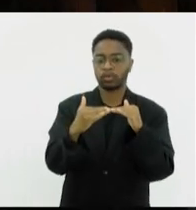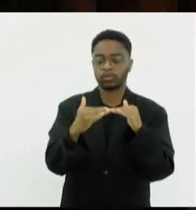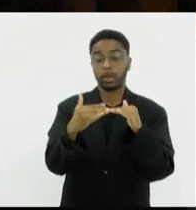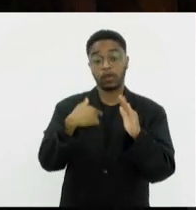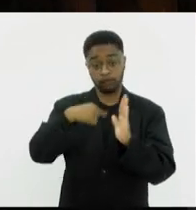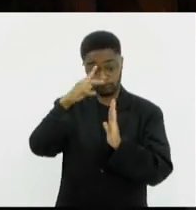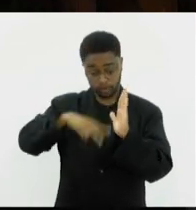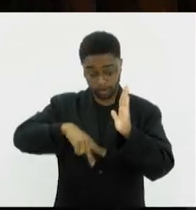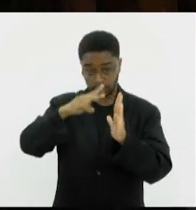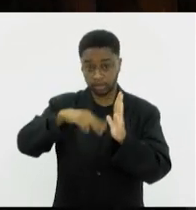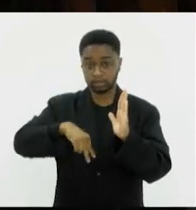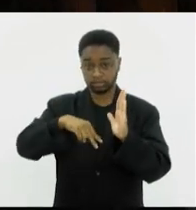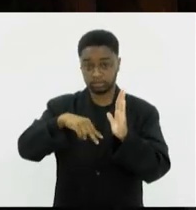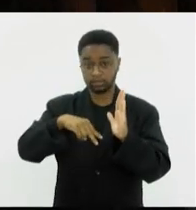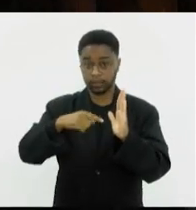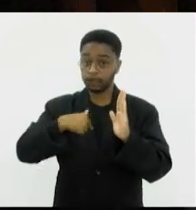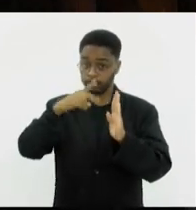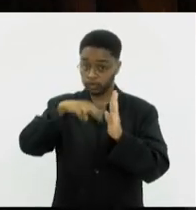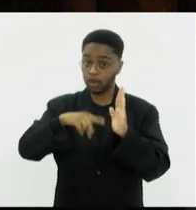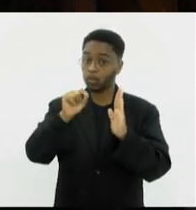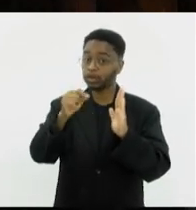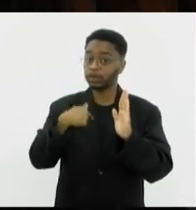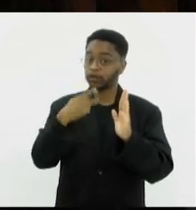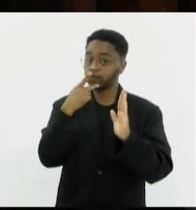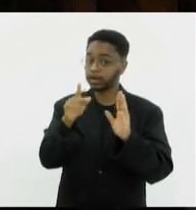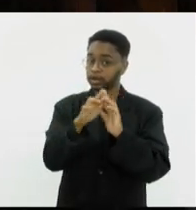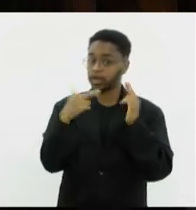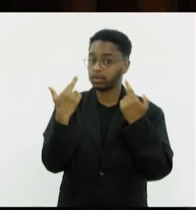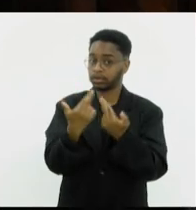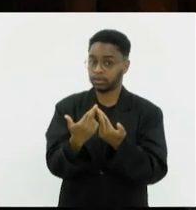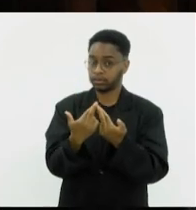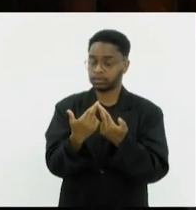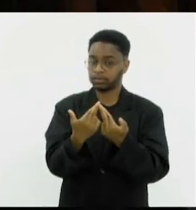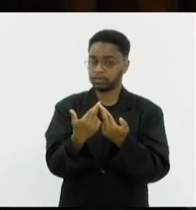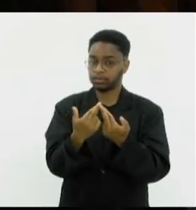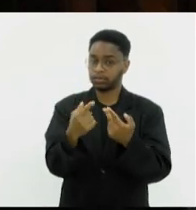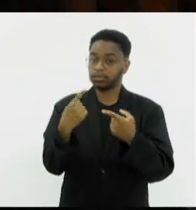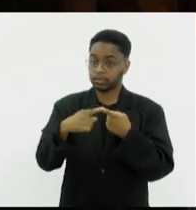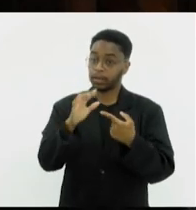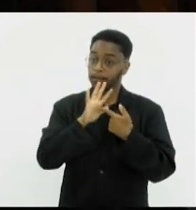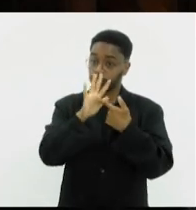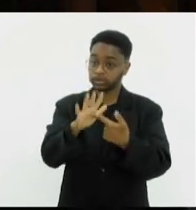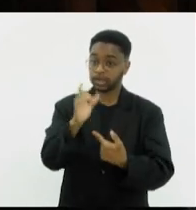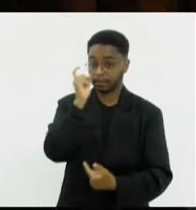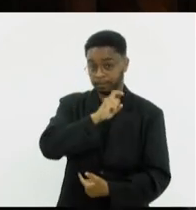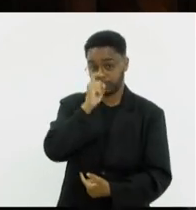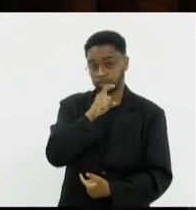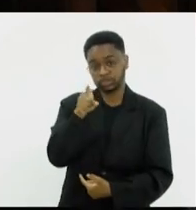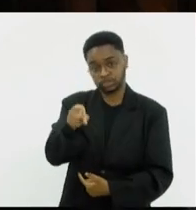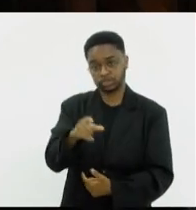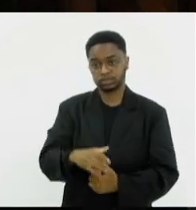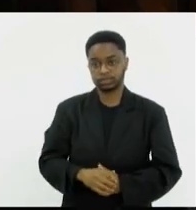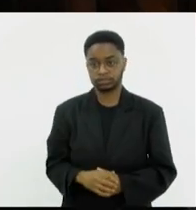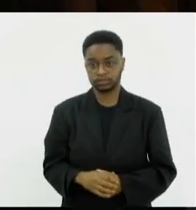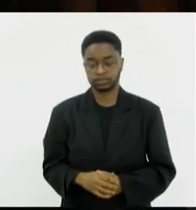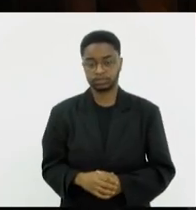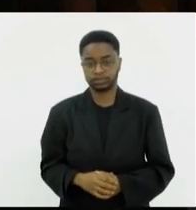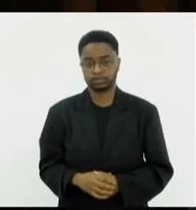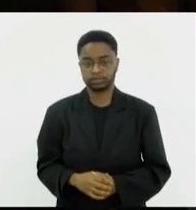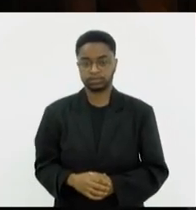Eu vou ler o que foi dito na reunião para desmentir na cara o